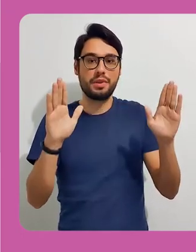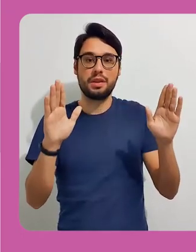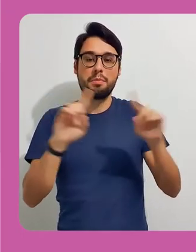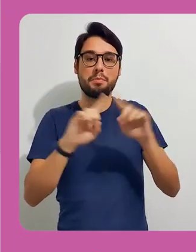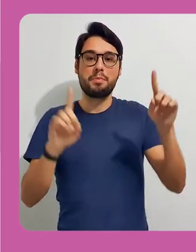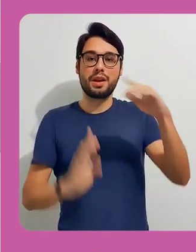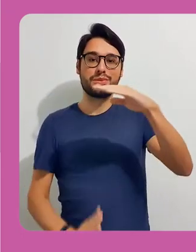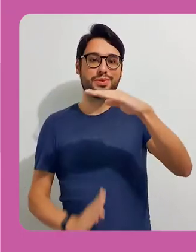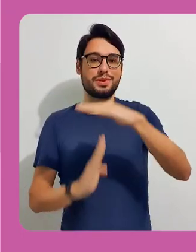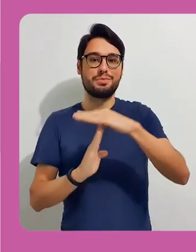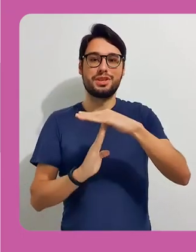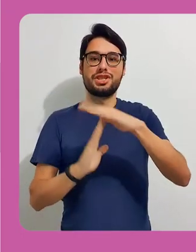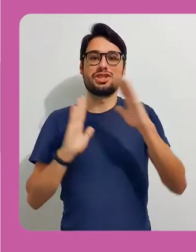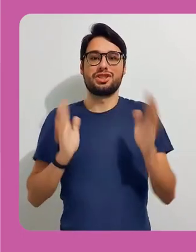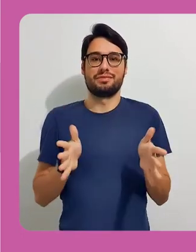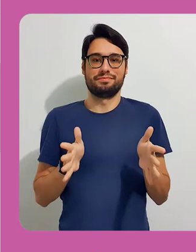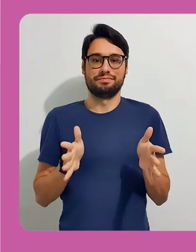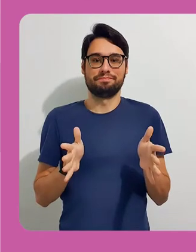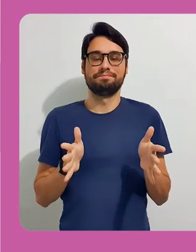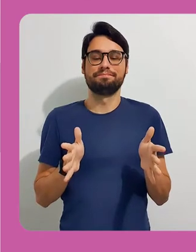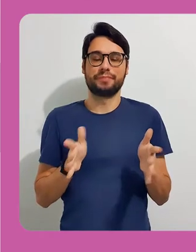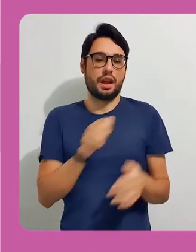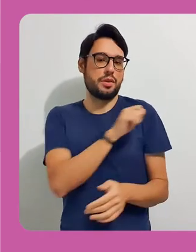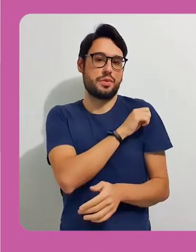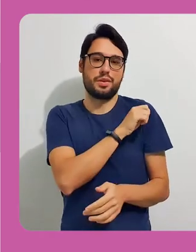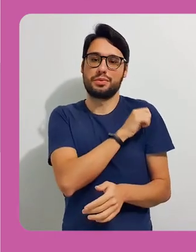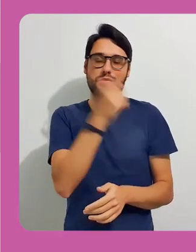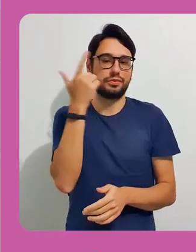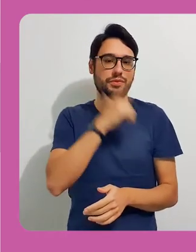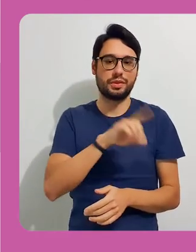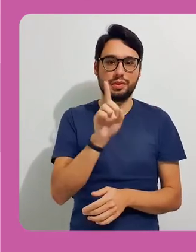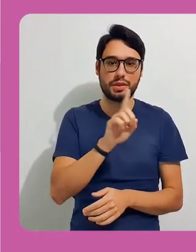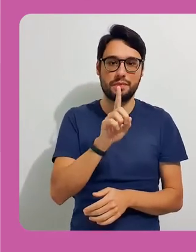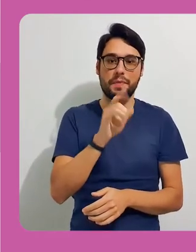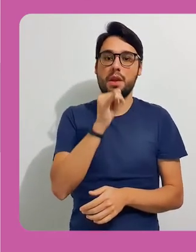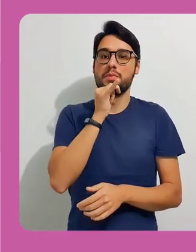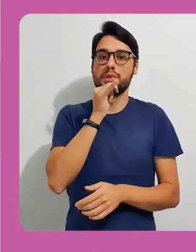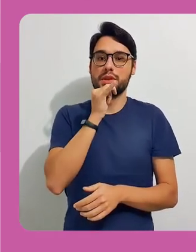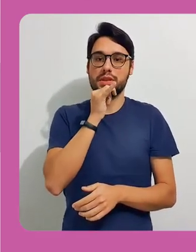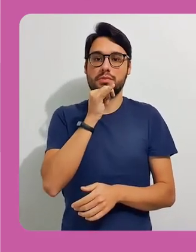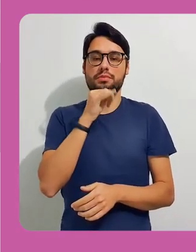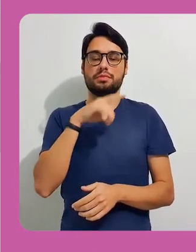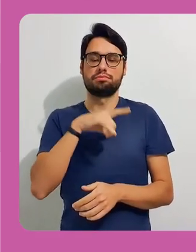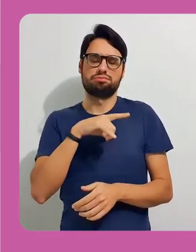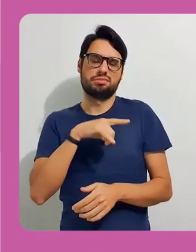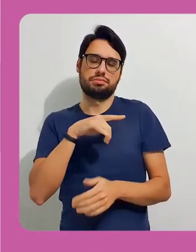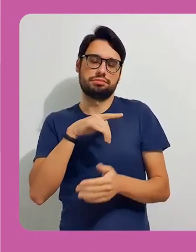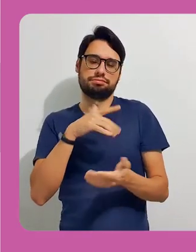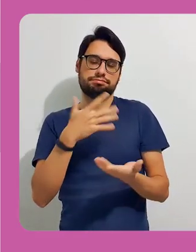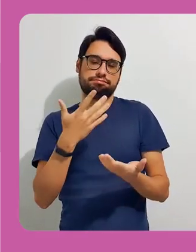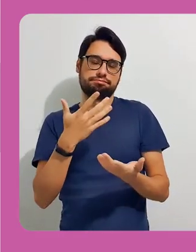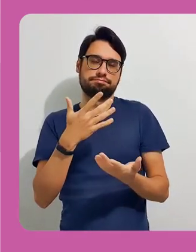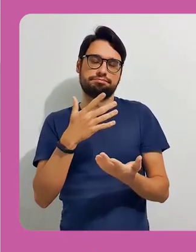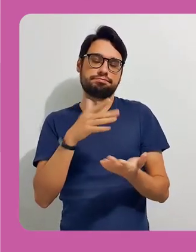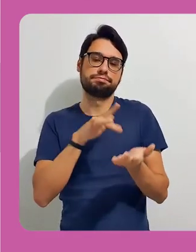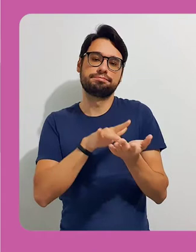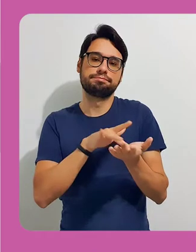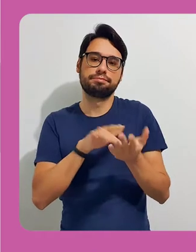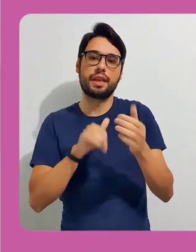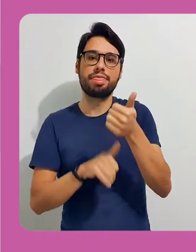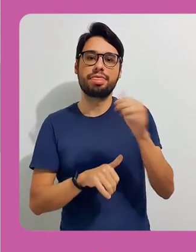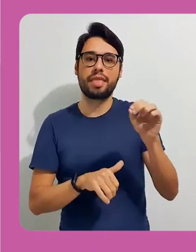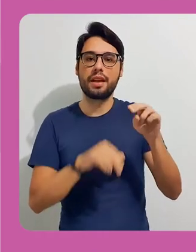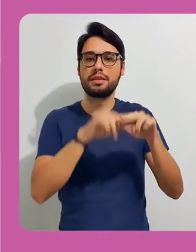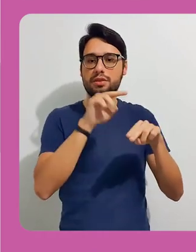texto é o aluno não vai conseguir então supondo que eu coloco aqui ó dia dez de